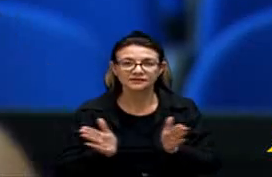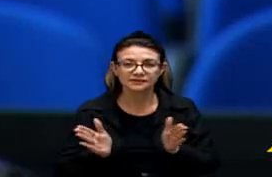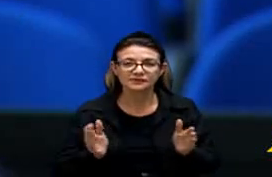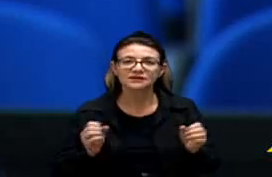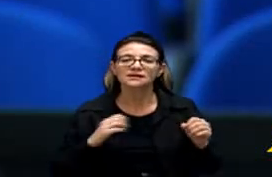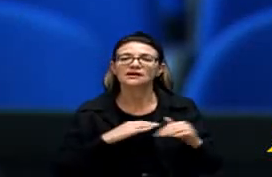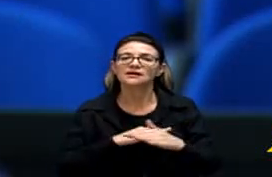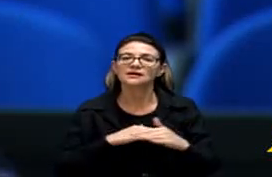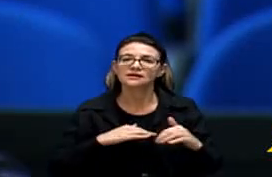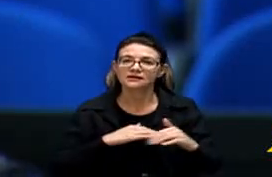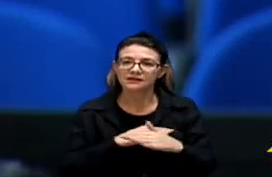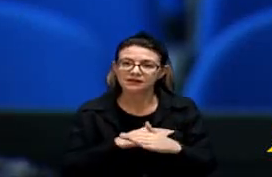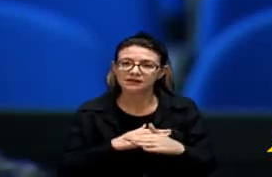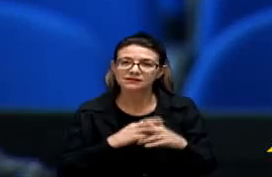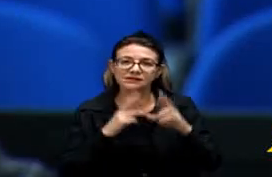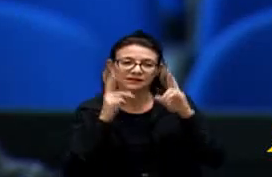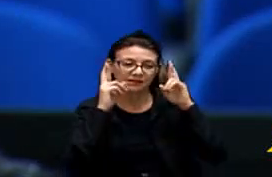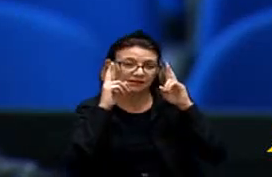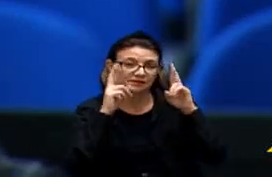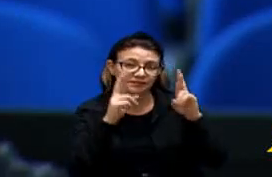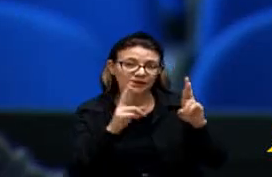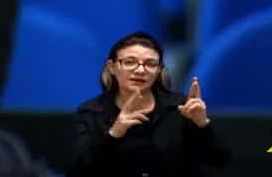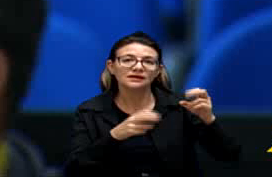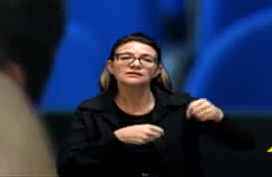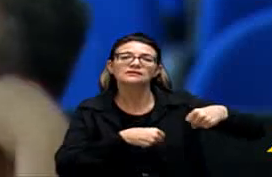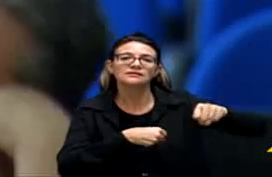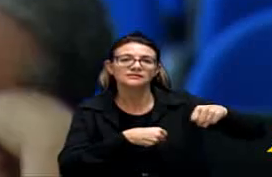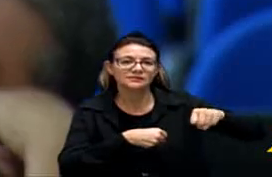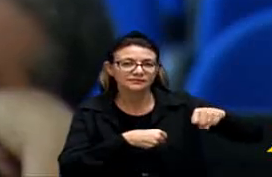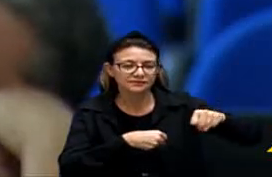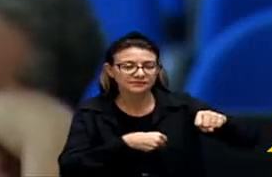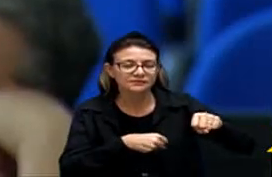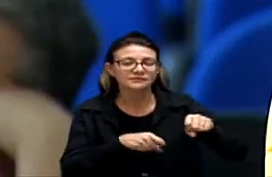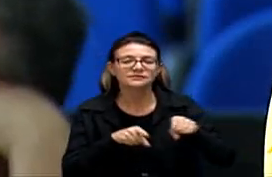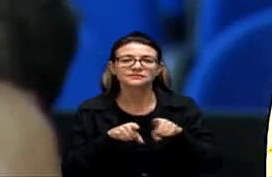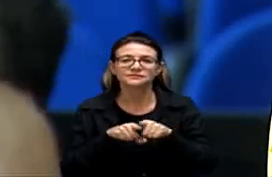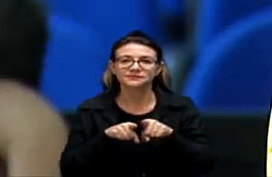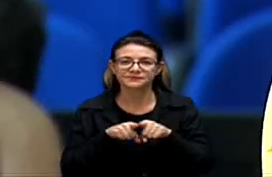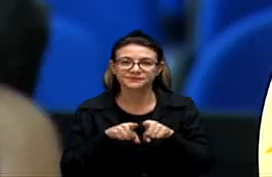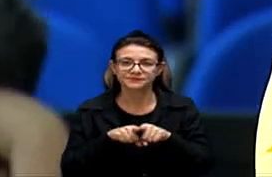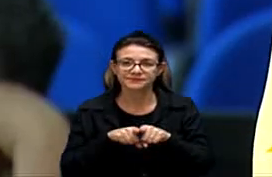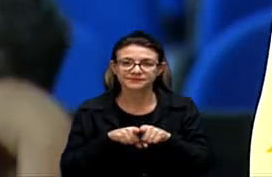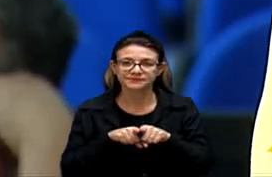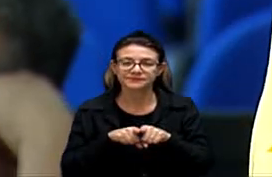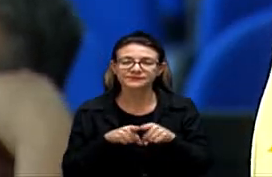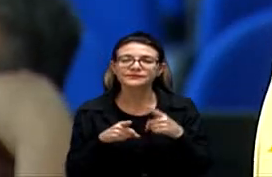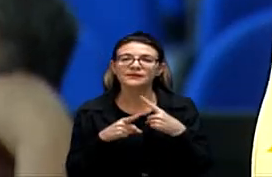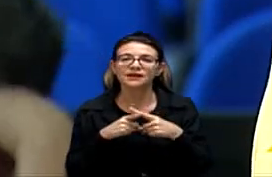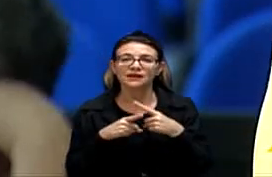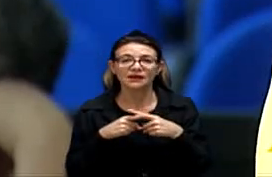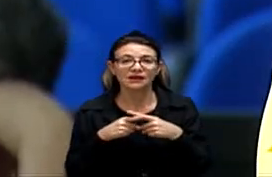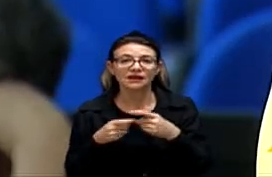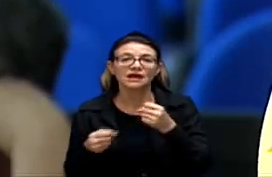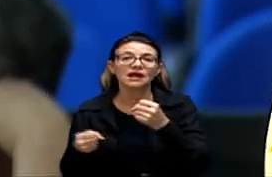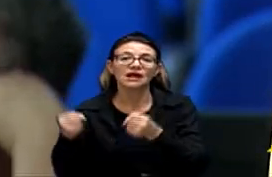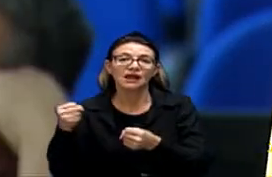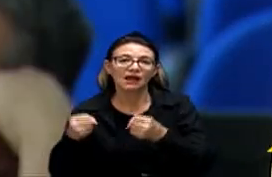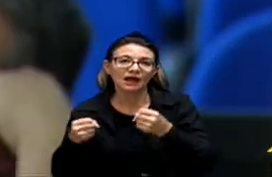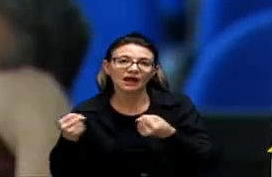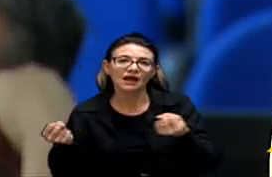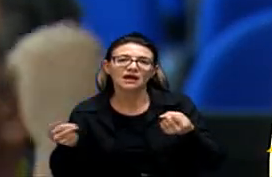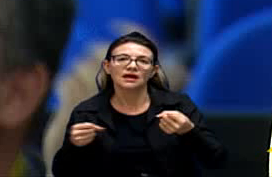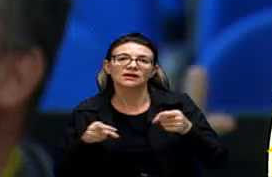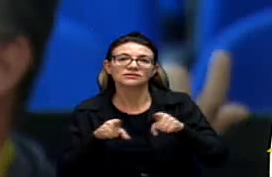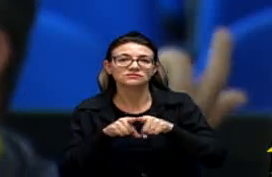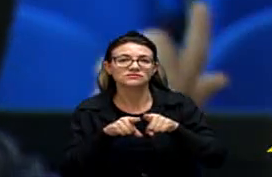respeite também os motociclistas os Motoqueiros mas porque também né porque assim tanto de carro quanto de motoqueiro há